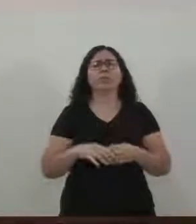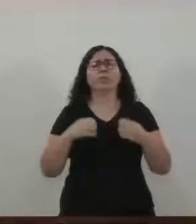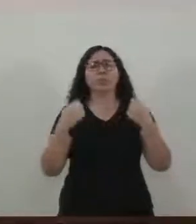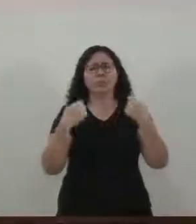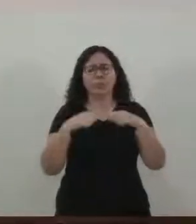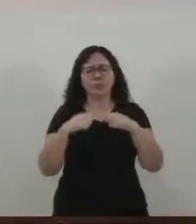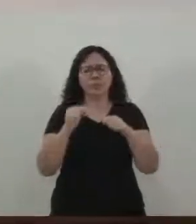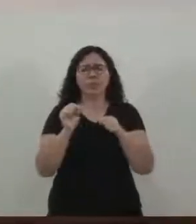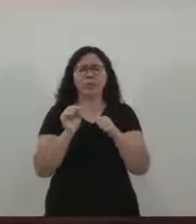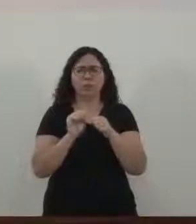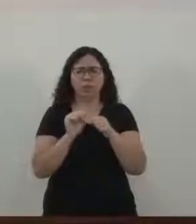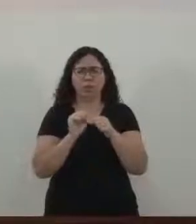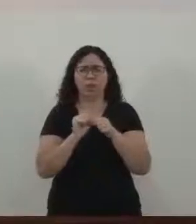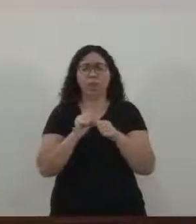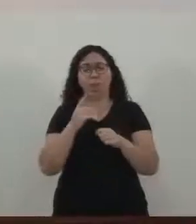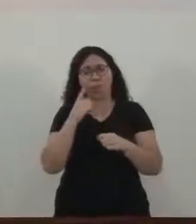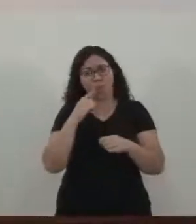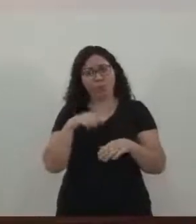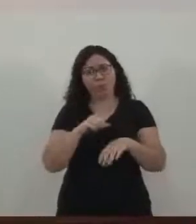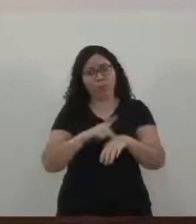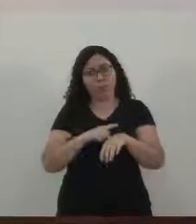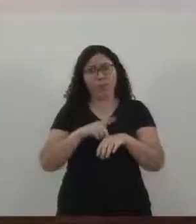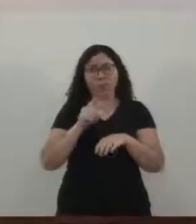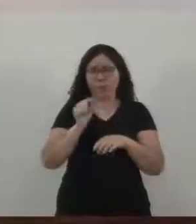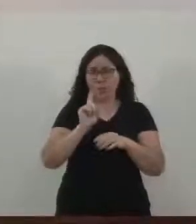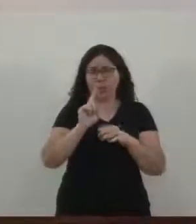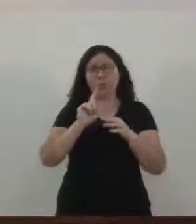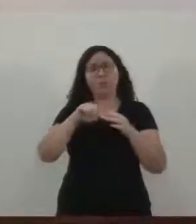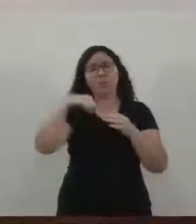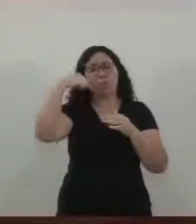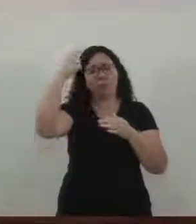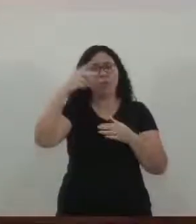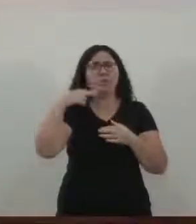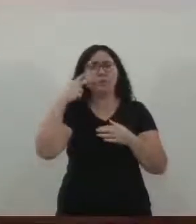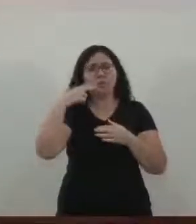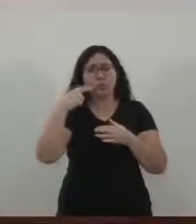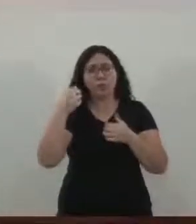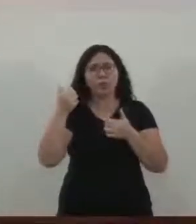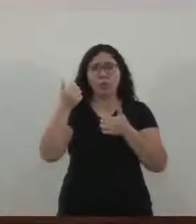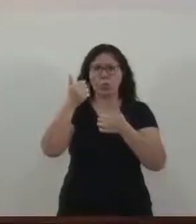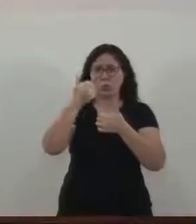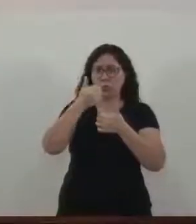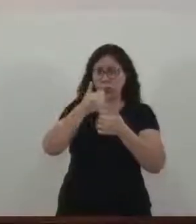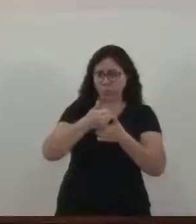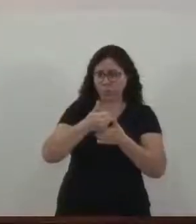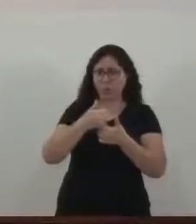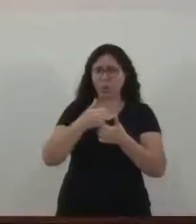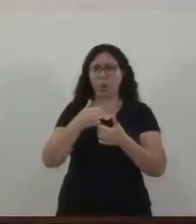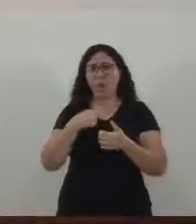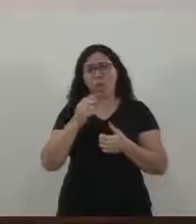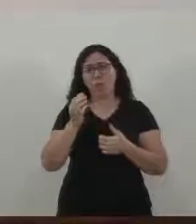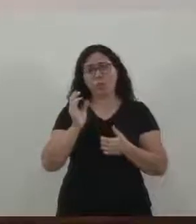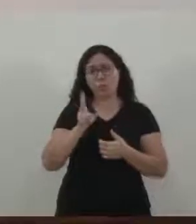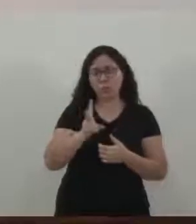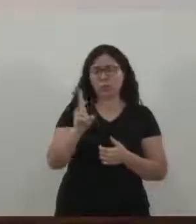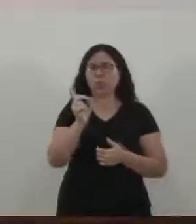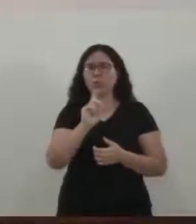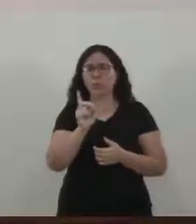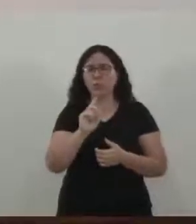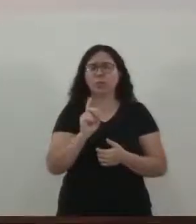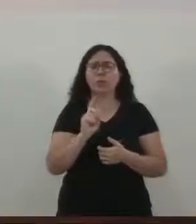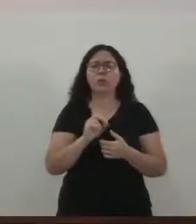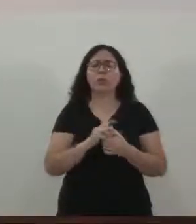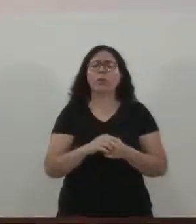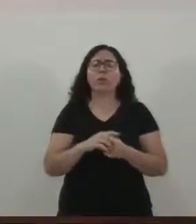lá, não sei se dá tempo mais esse mandato aqui, mas quem for vereador dessa casa, se eu não estiver aqui, eu vou estar cobrando, né? Que dê continuidade para